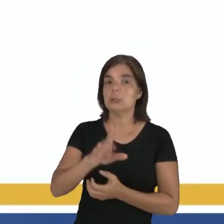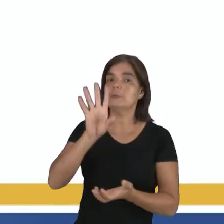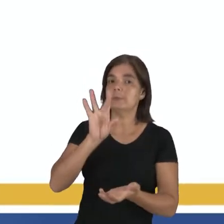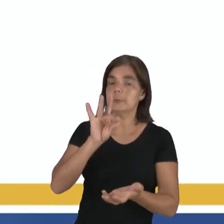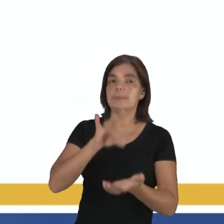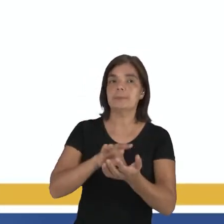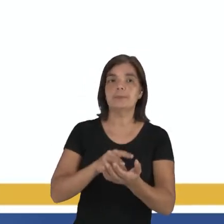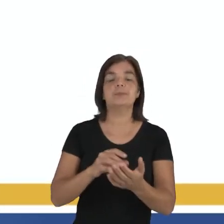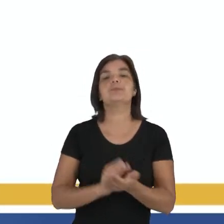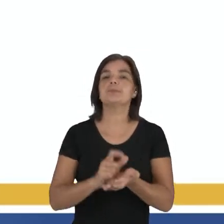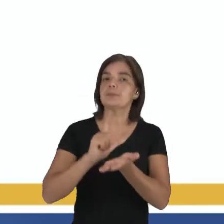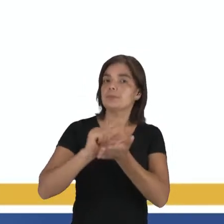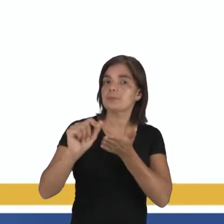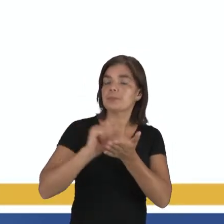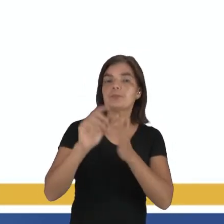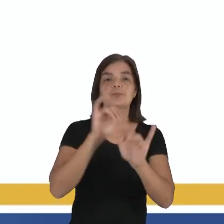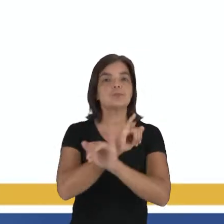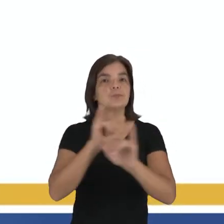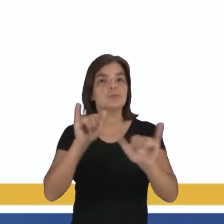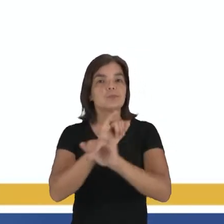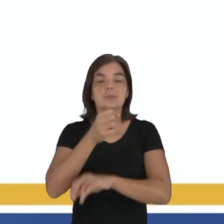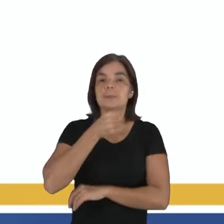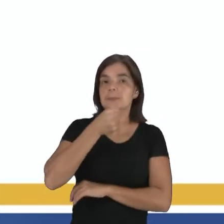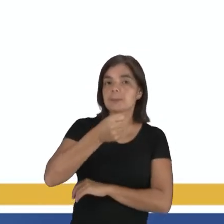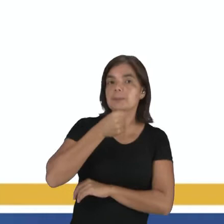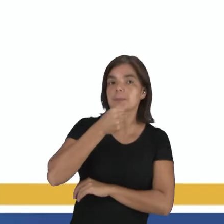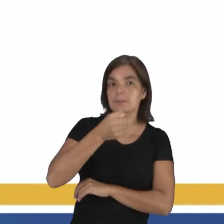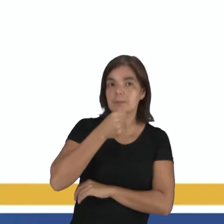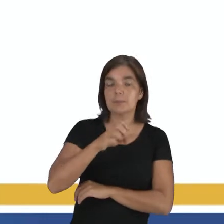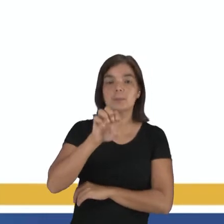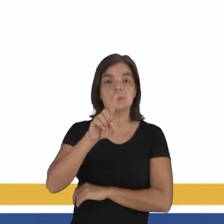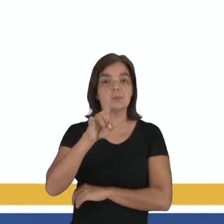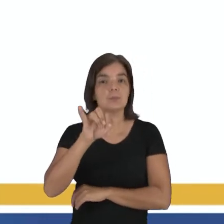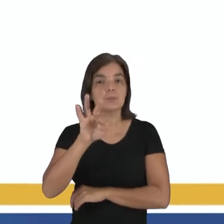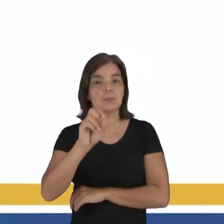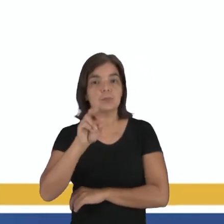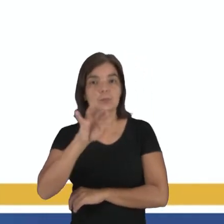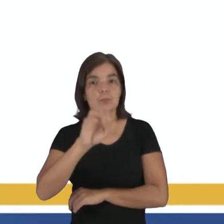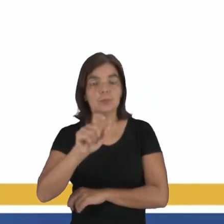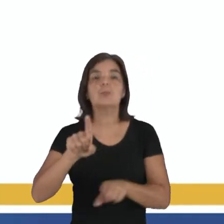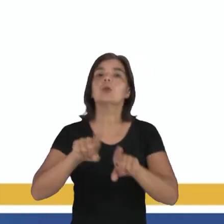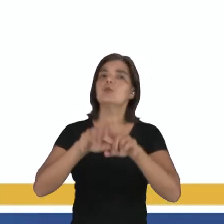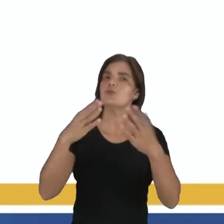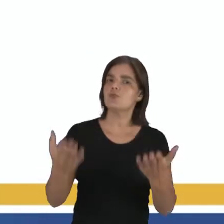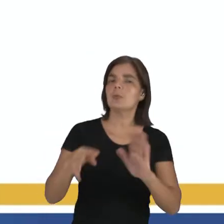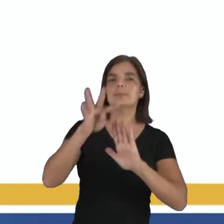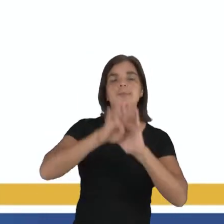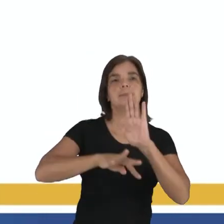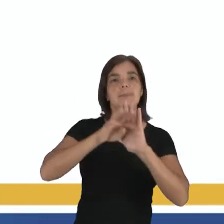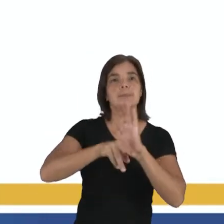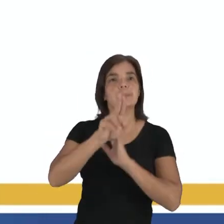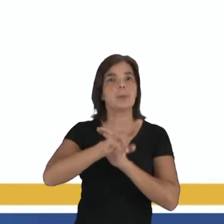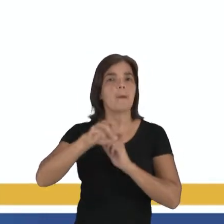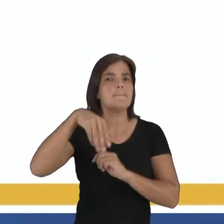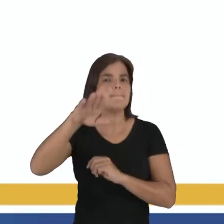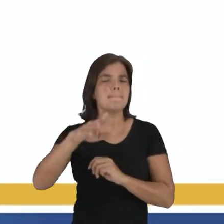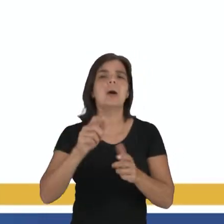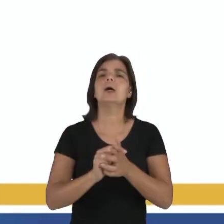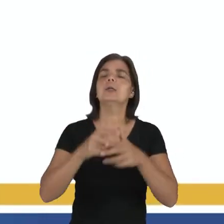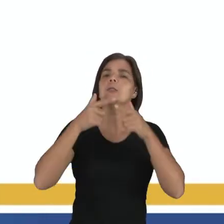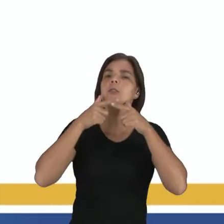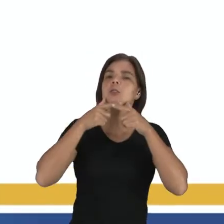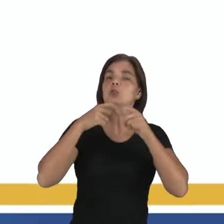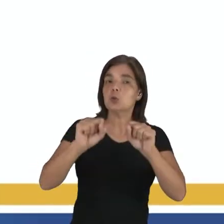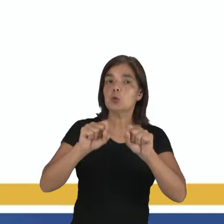literal, artigos, notícias, reportagens, editoriais. Já tem textos que você utiliza mais a linguagem